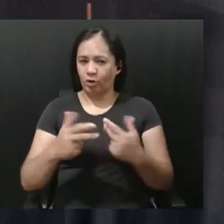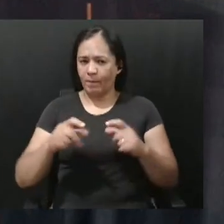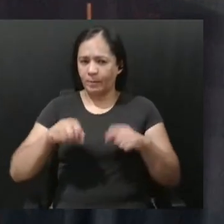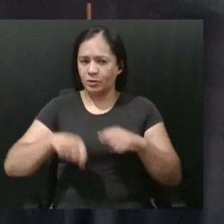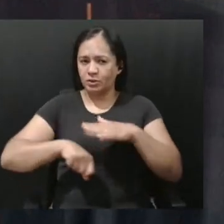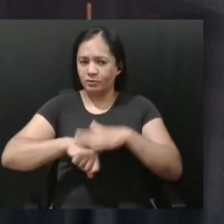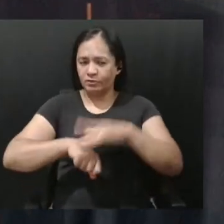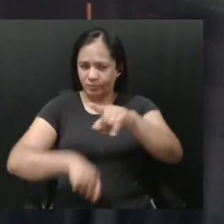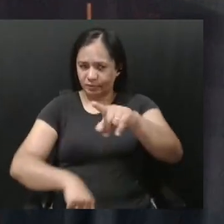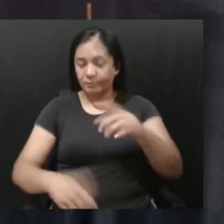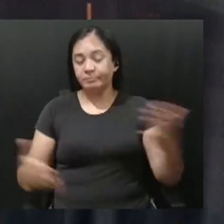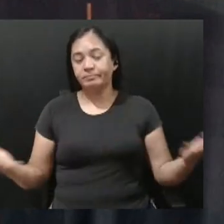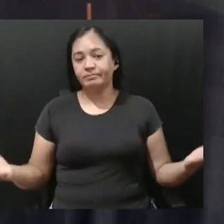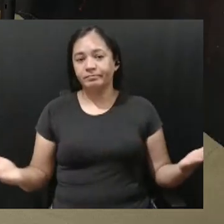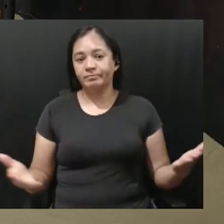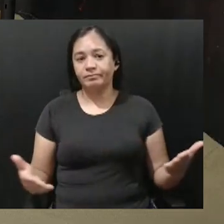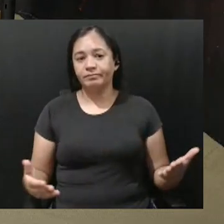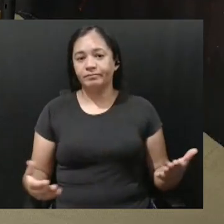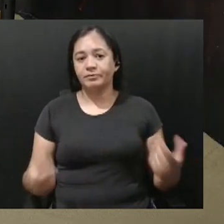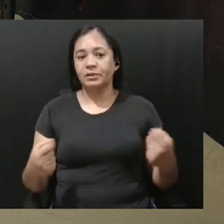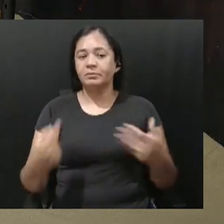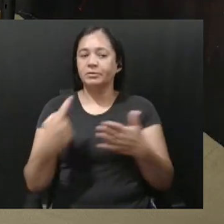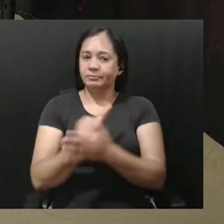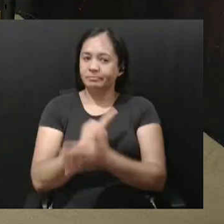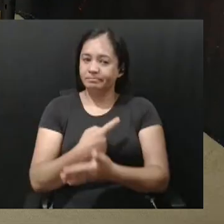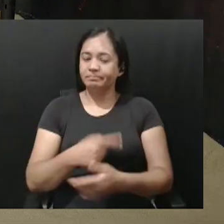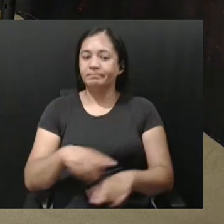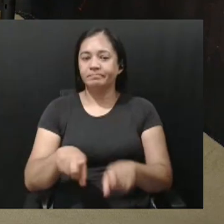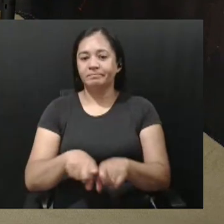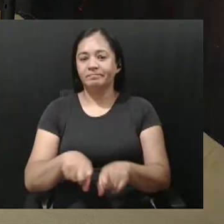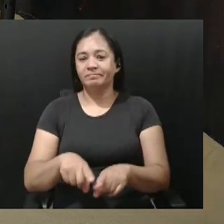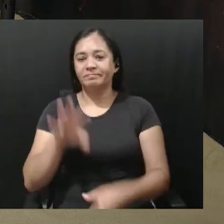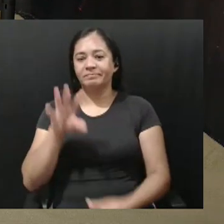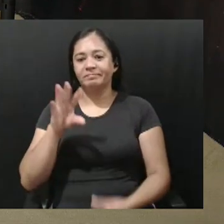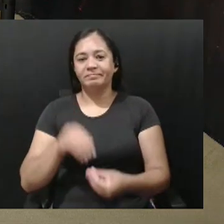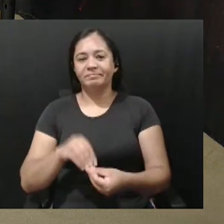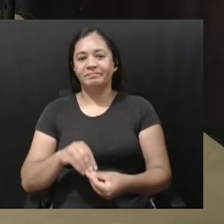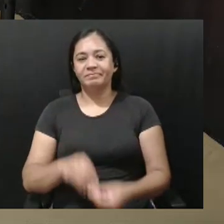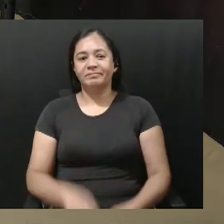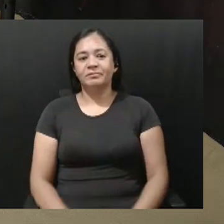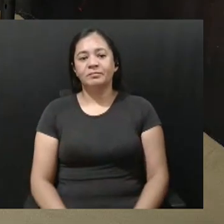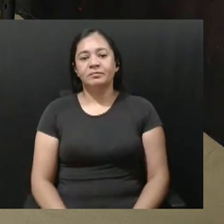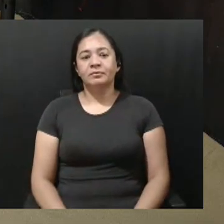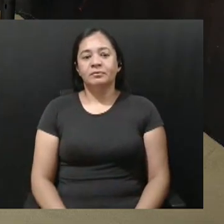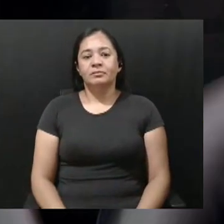pouco se fazer essa pergunta também, né? É isso mesmo, né, Luiz? Acho que é importante. Sim,